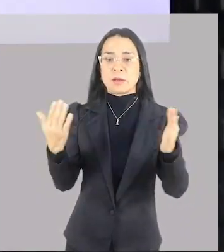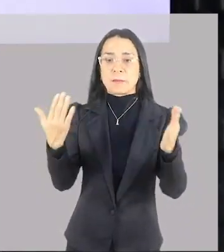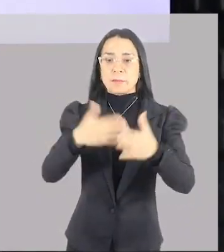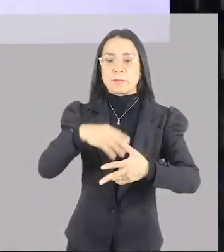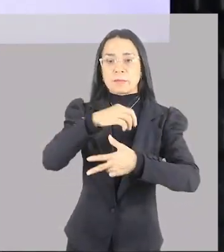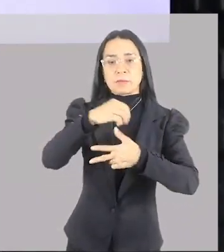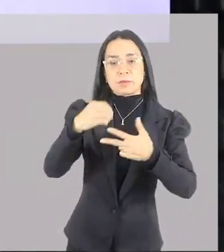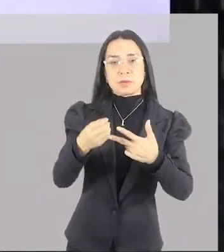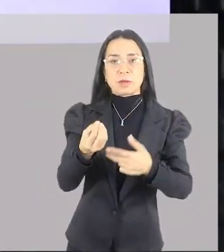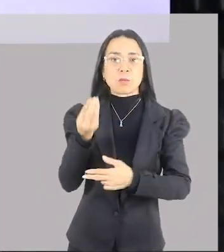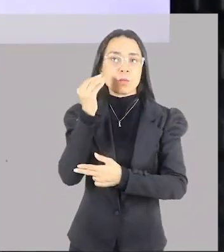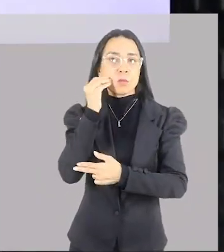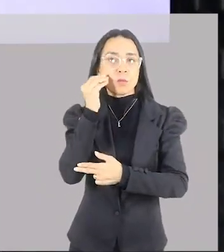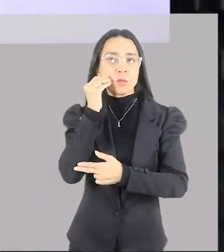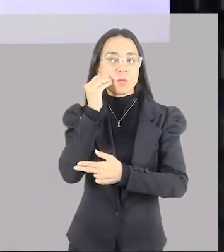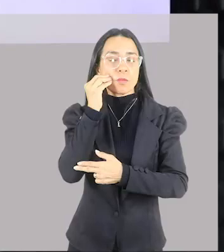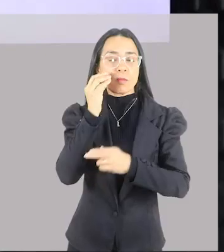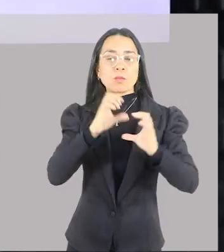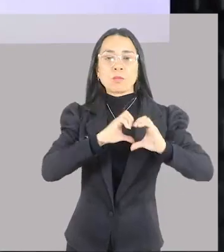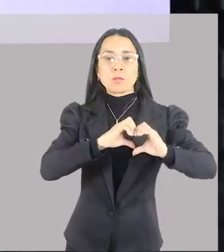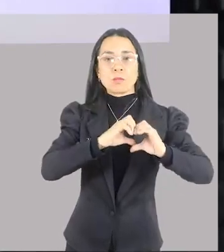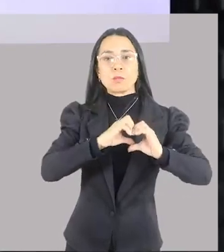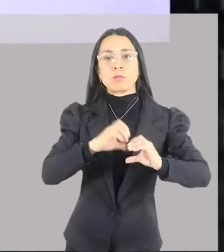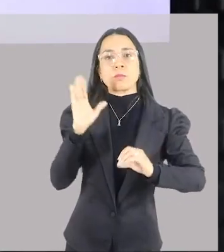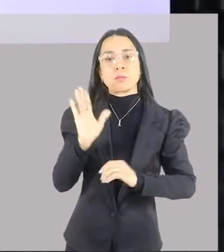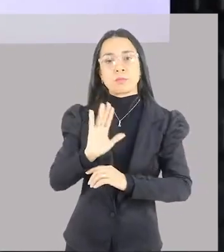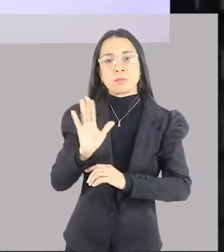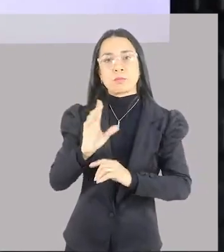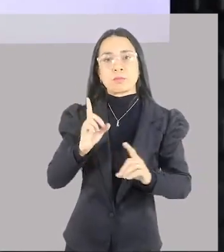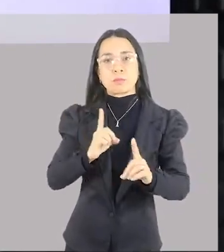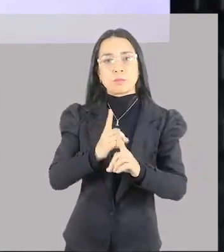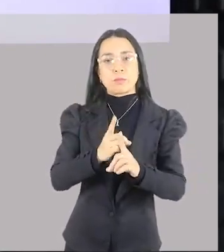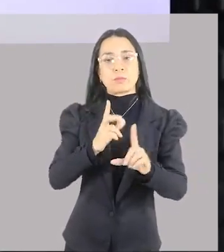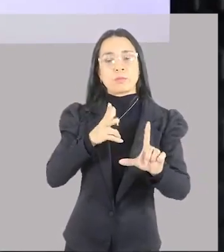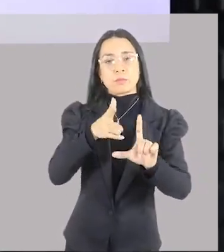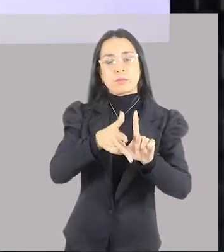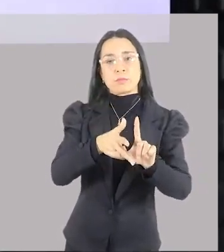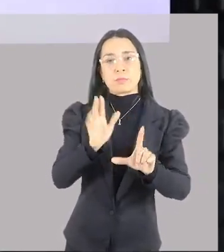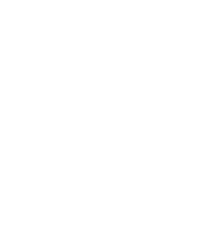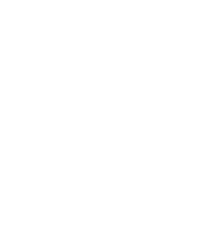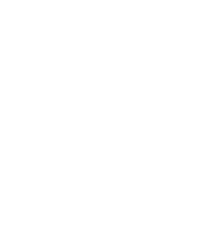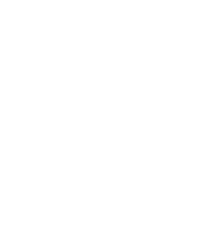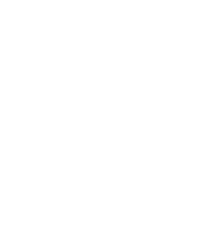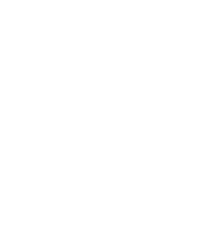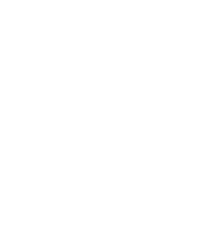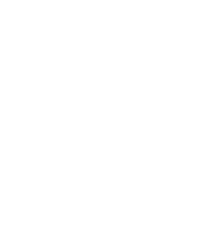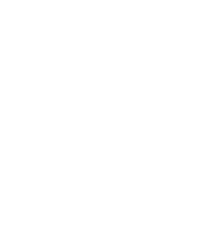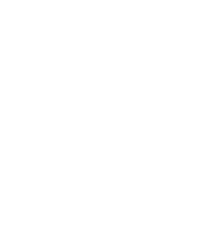Enem. Um beijo no coração de vocês e até nosso próximo vídeo. Fiquem com Deus.